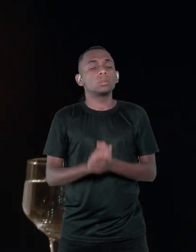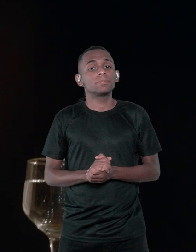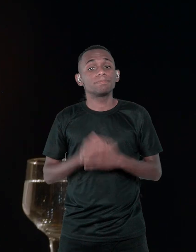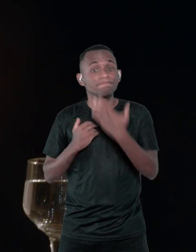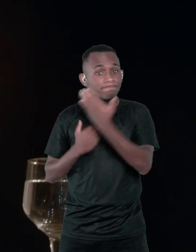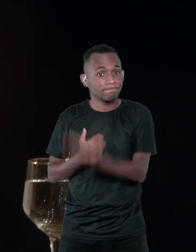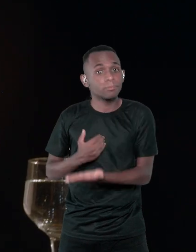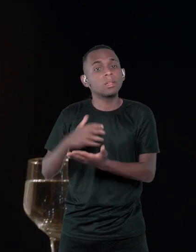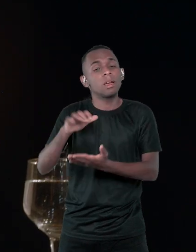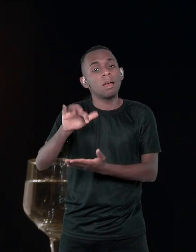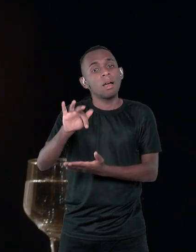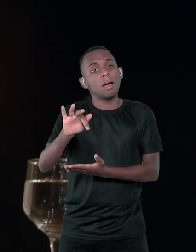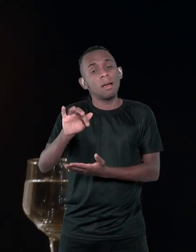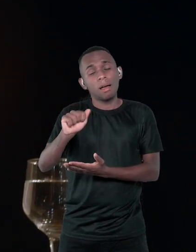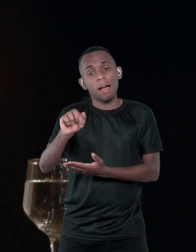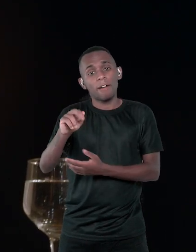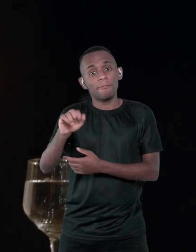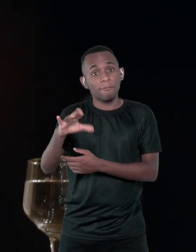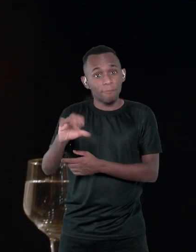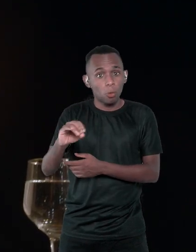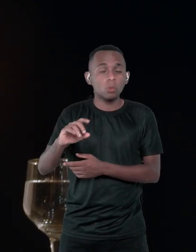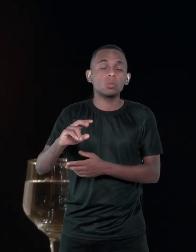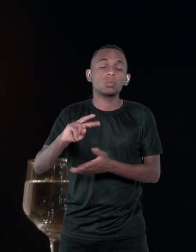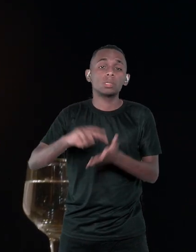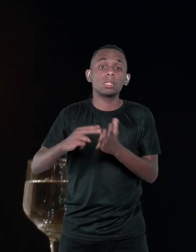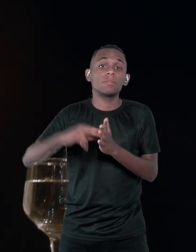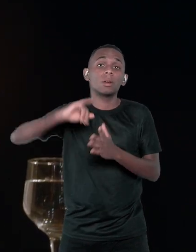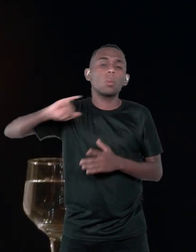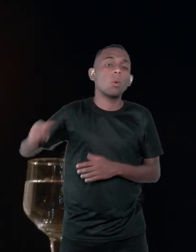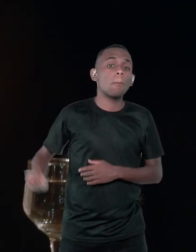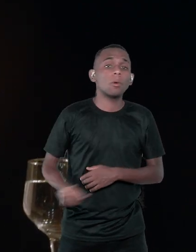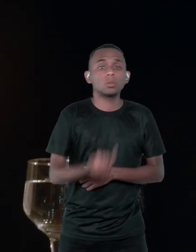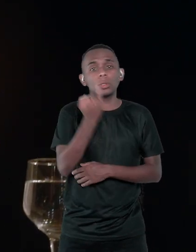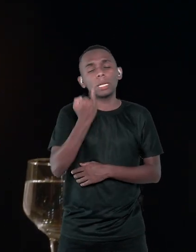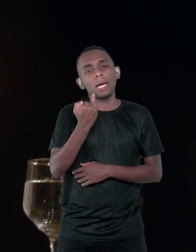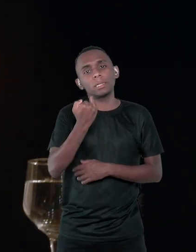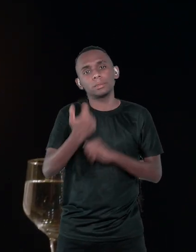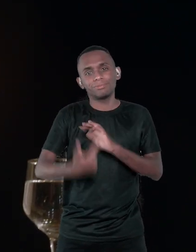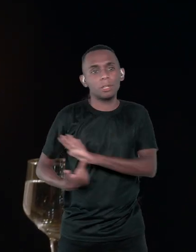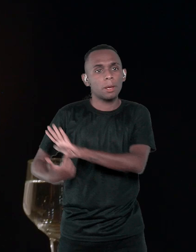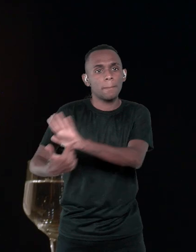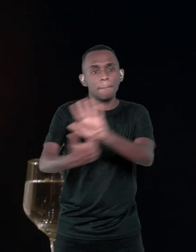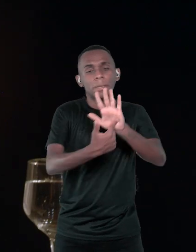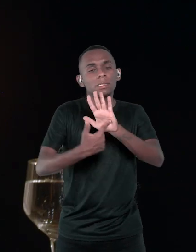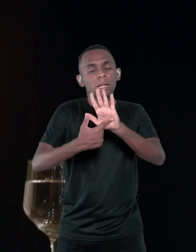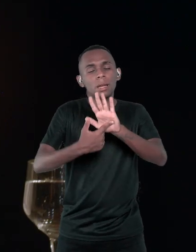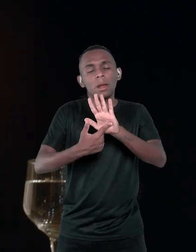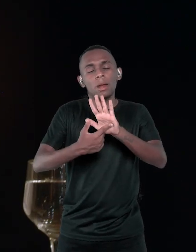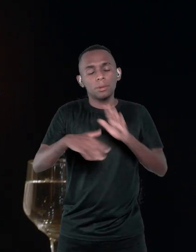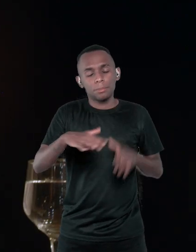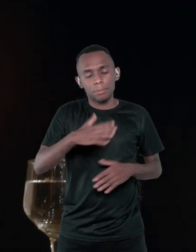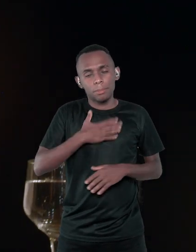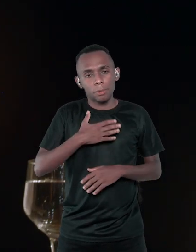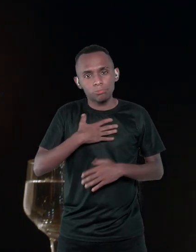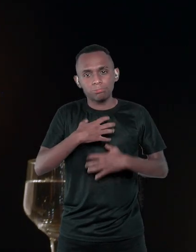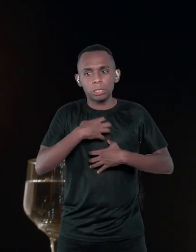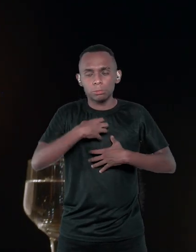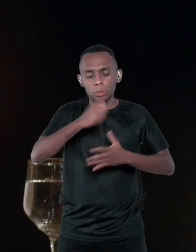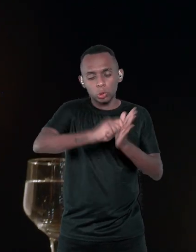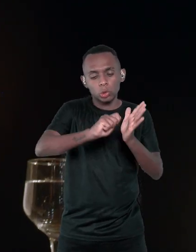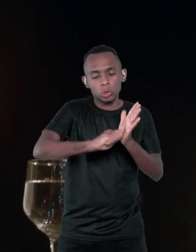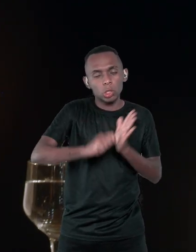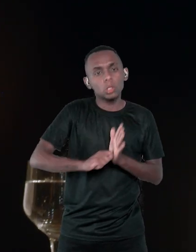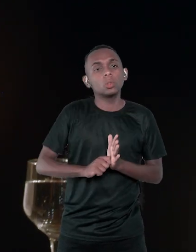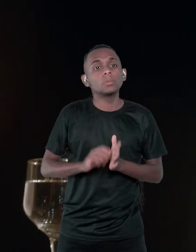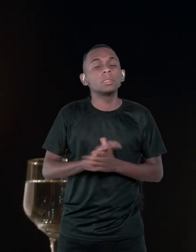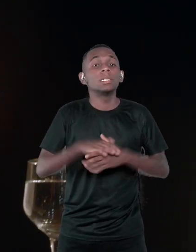uma vitrine, né? Uma janela para o mundo da meu lado escritora. E aí, né, o